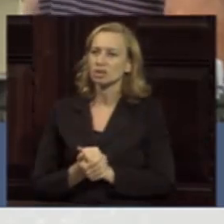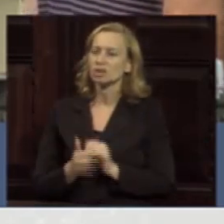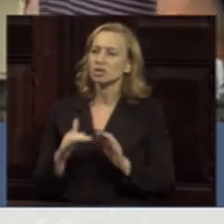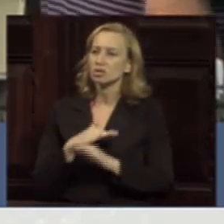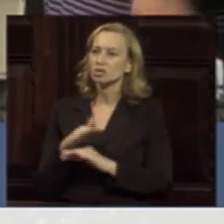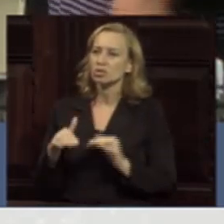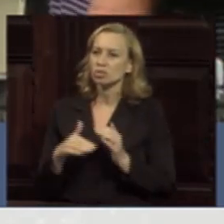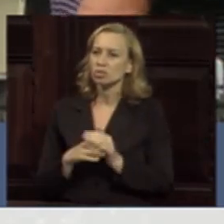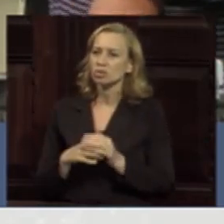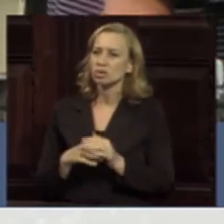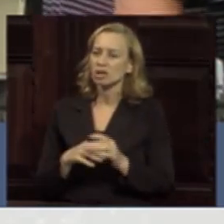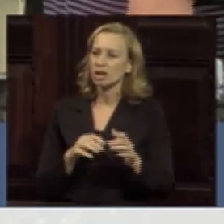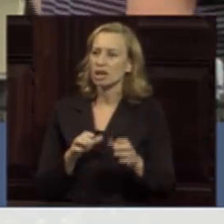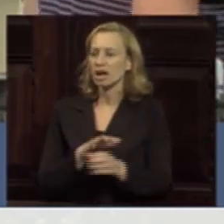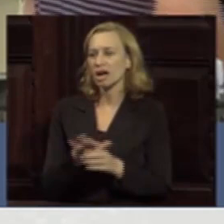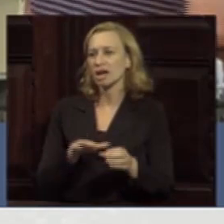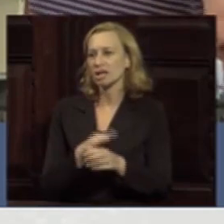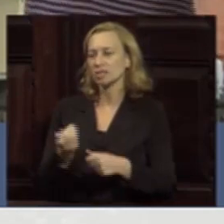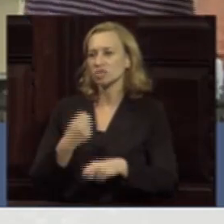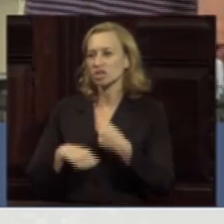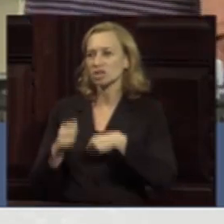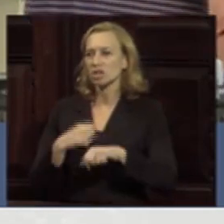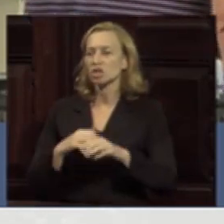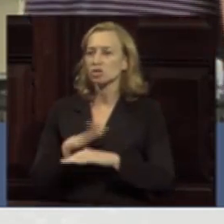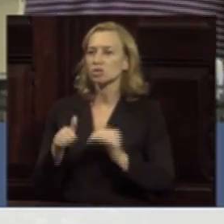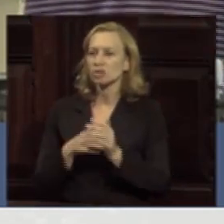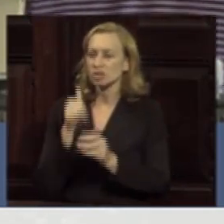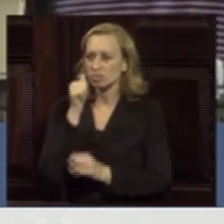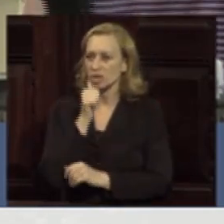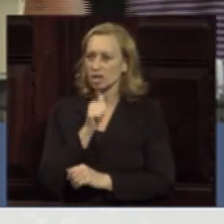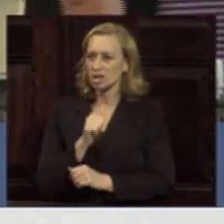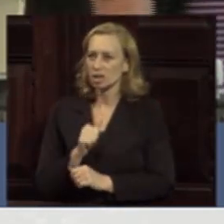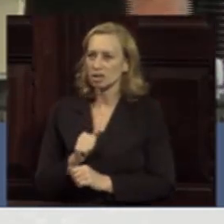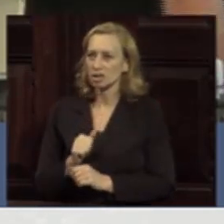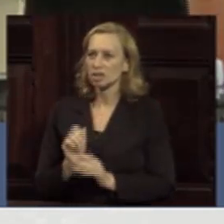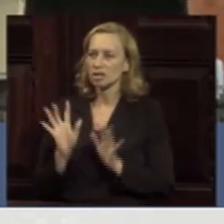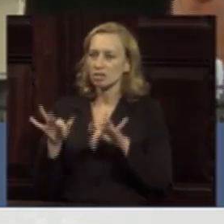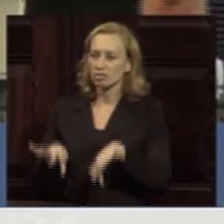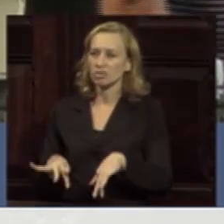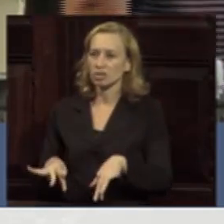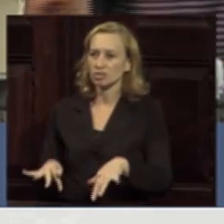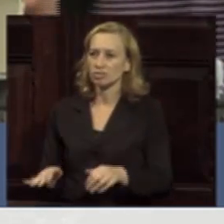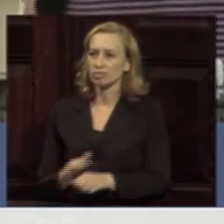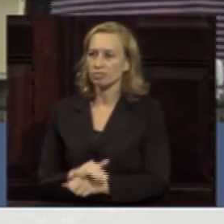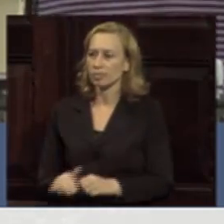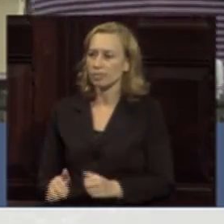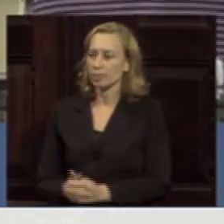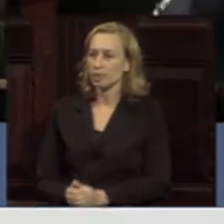administrativa, presidência, todas as mulheres. E está encerrada a sessão.